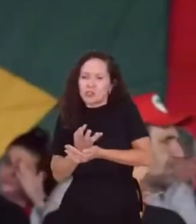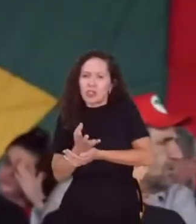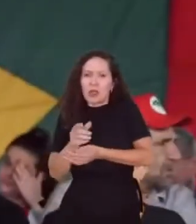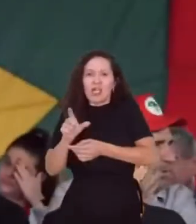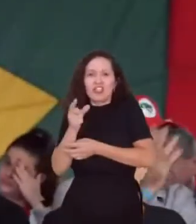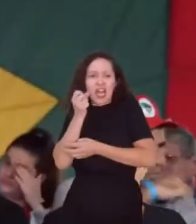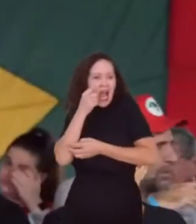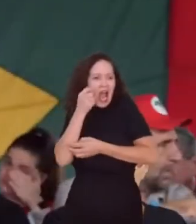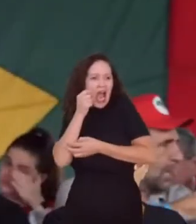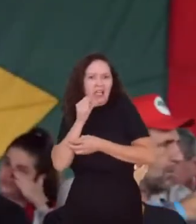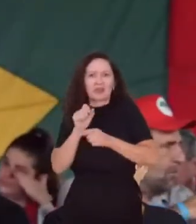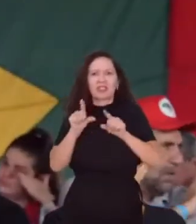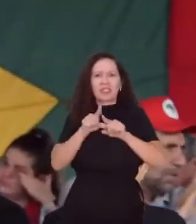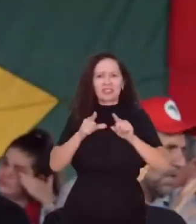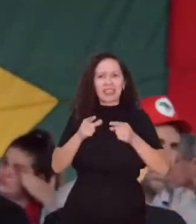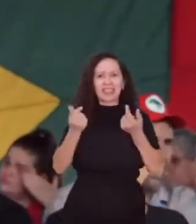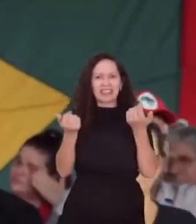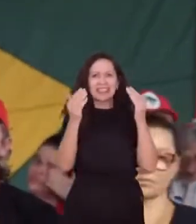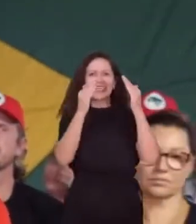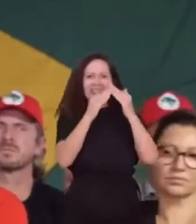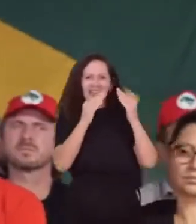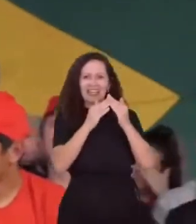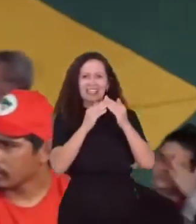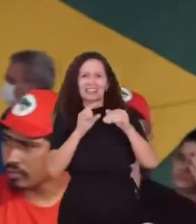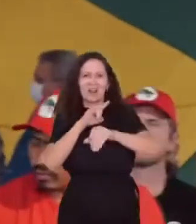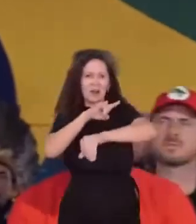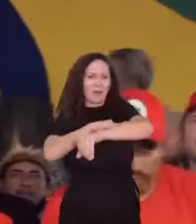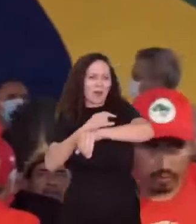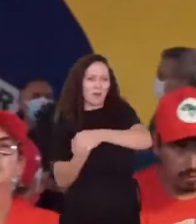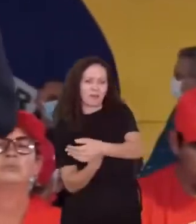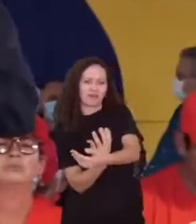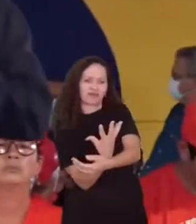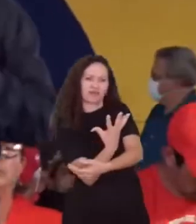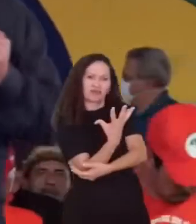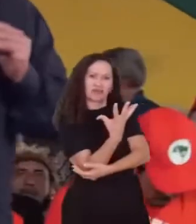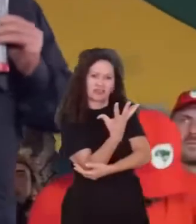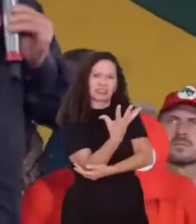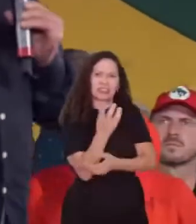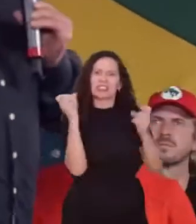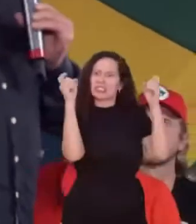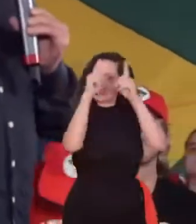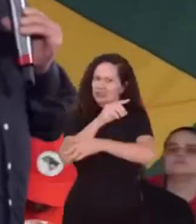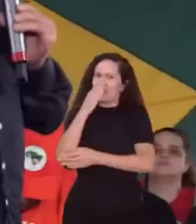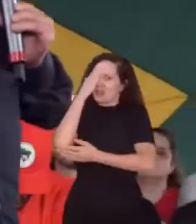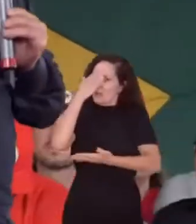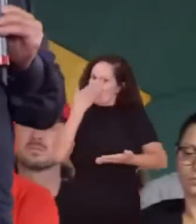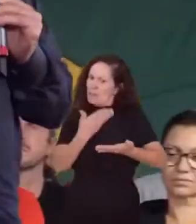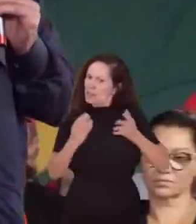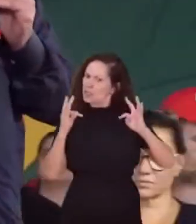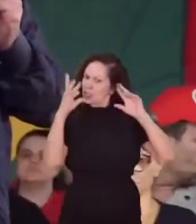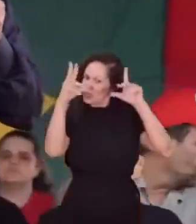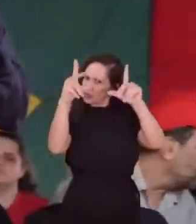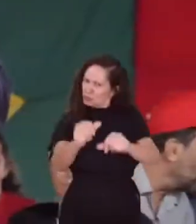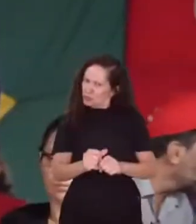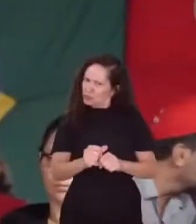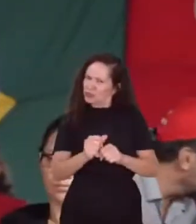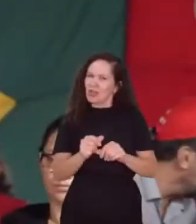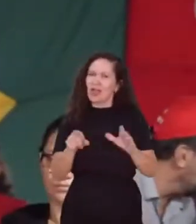saindo pelo vaso sanitário. Eu sei o que é perder tudo que você tem, até colchão de capim, a gente